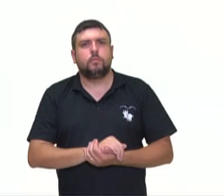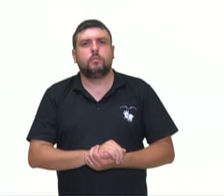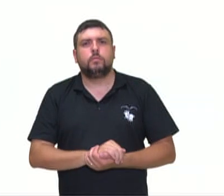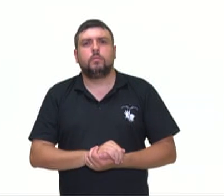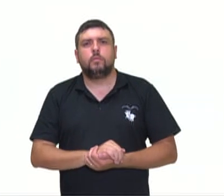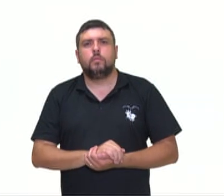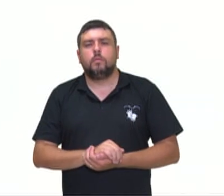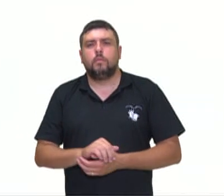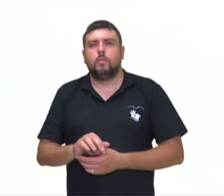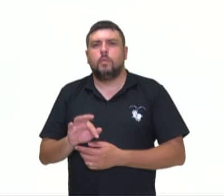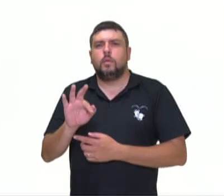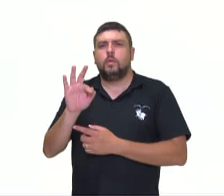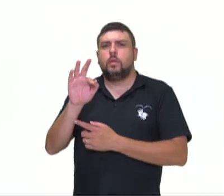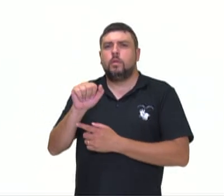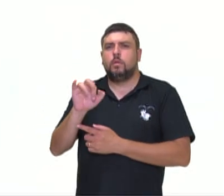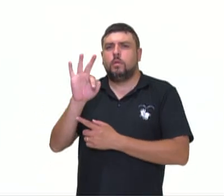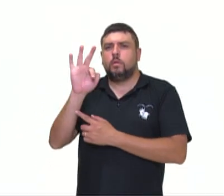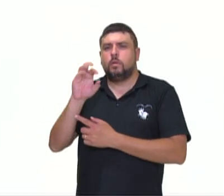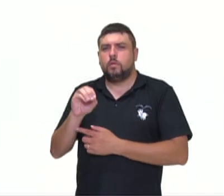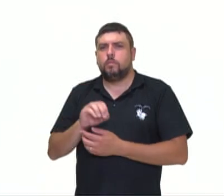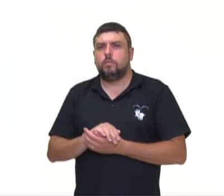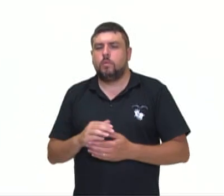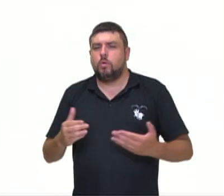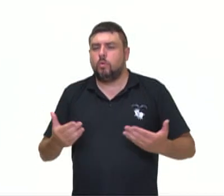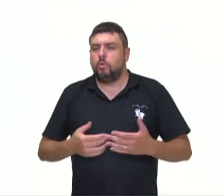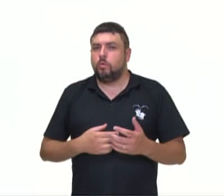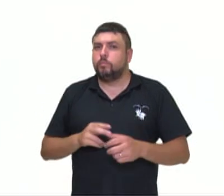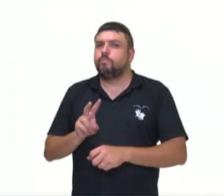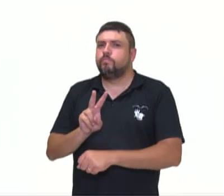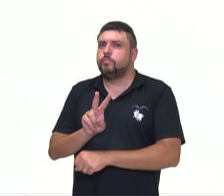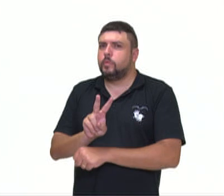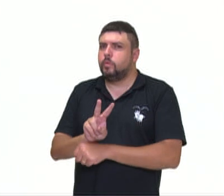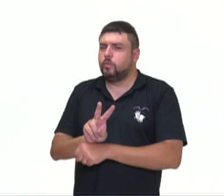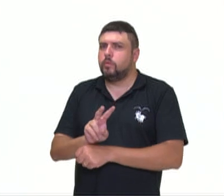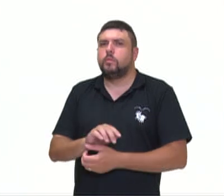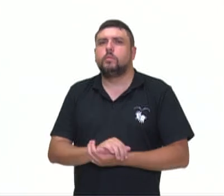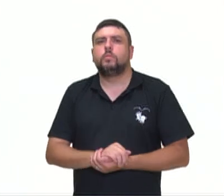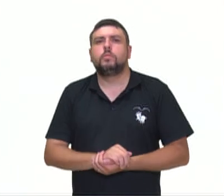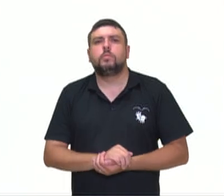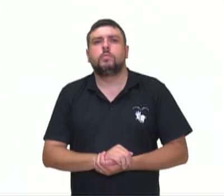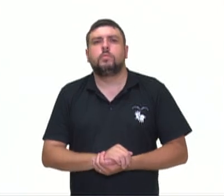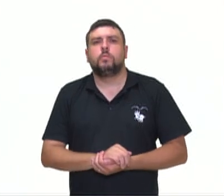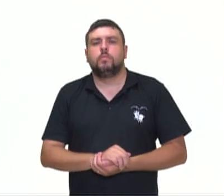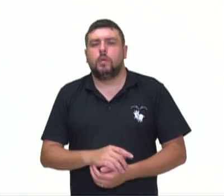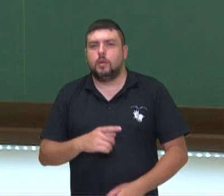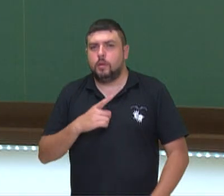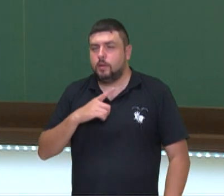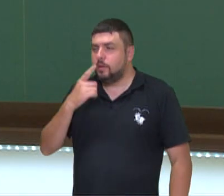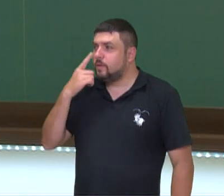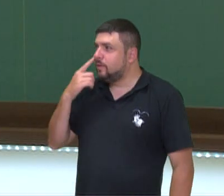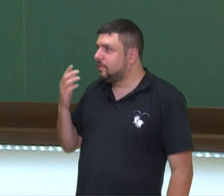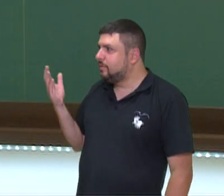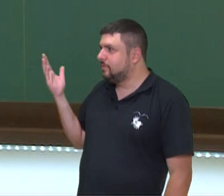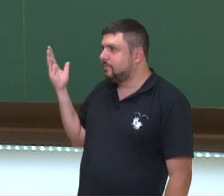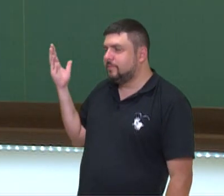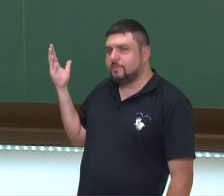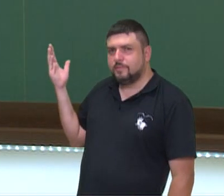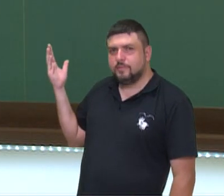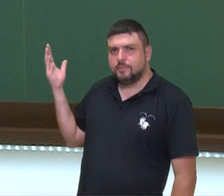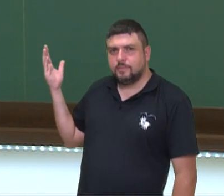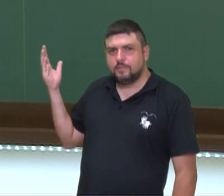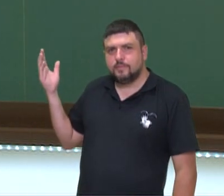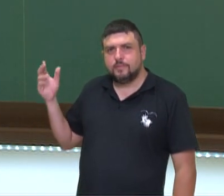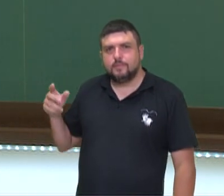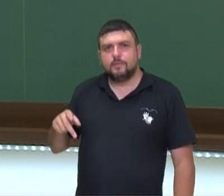Fato e opinião. Hoje em dia a gente tem que cuidar com isso, né? Então, a gente colocou aqui uma imagem até fazendo alusão às fake